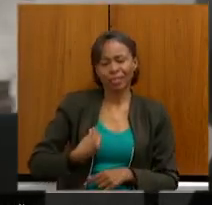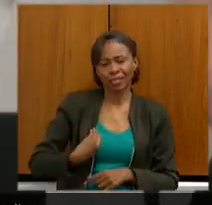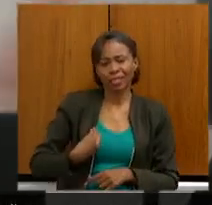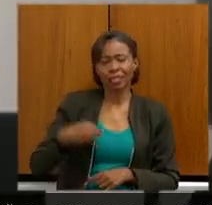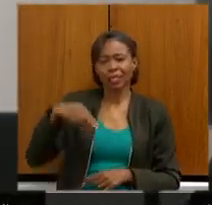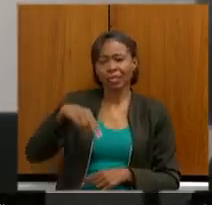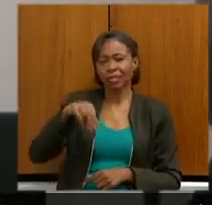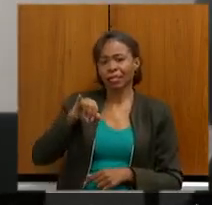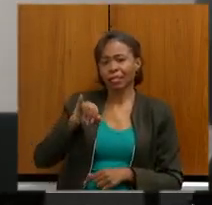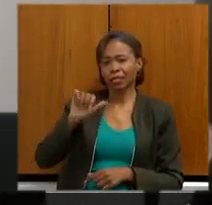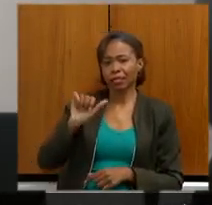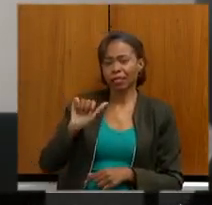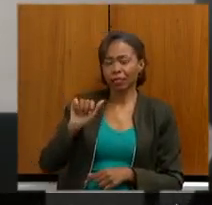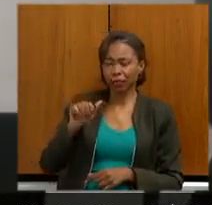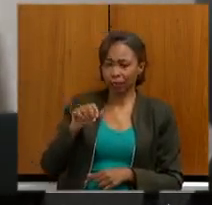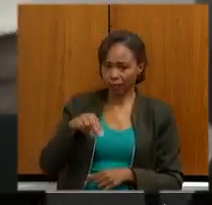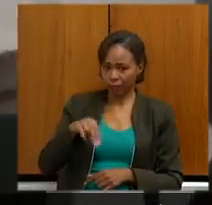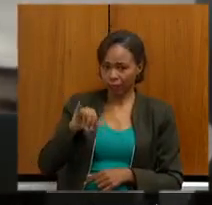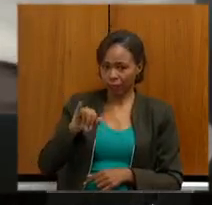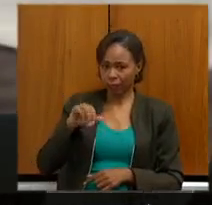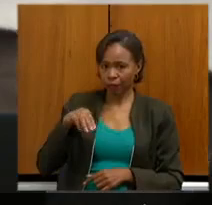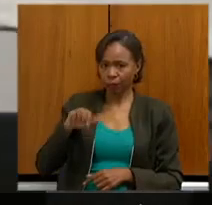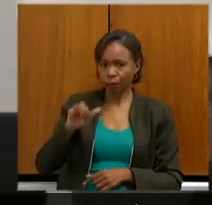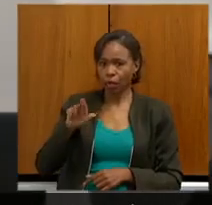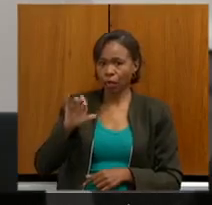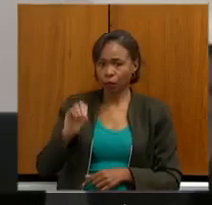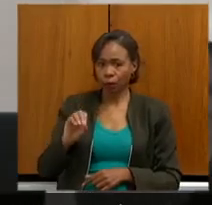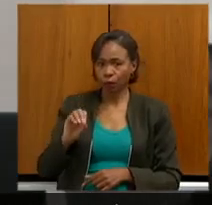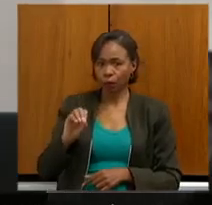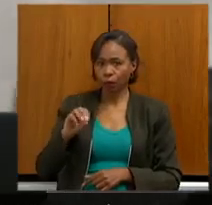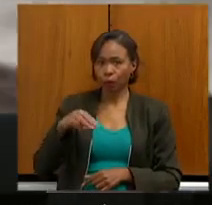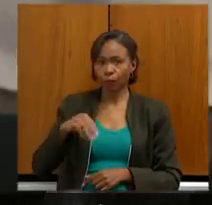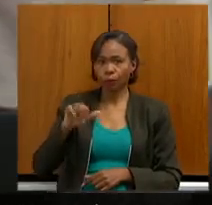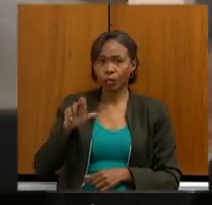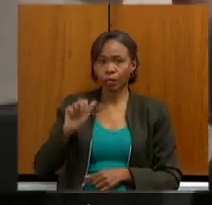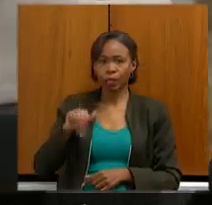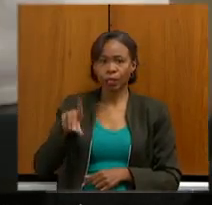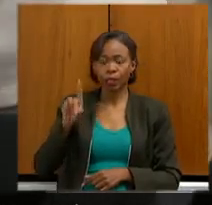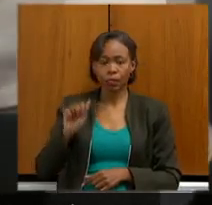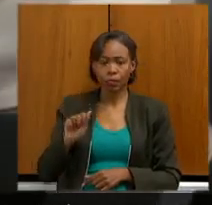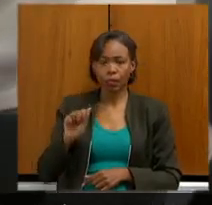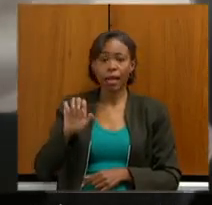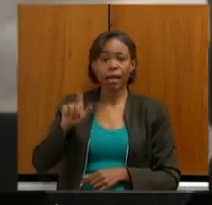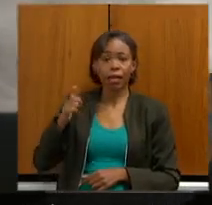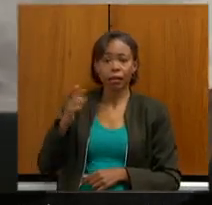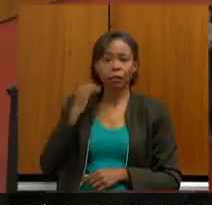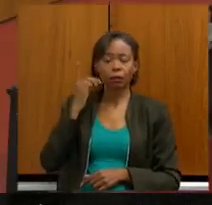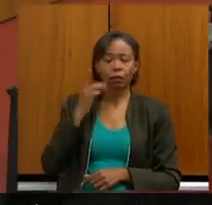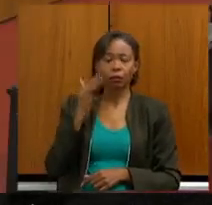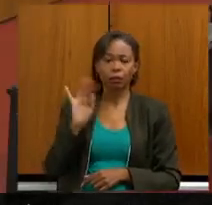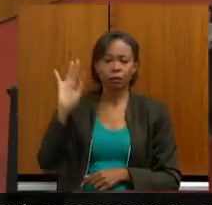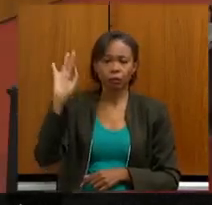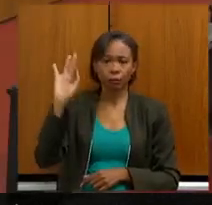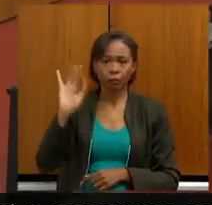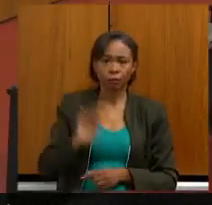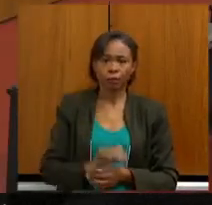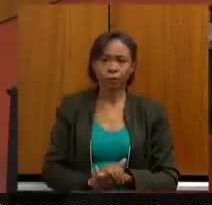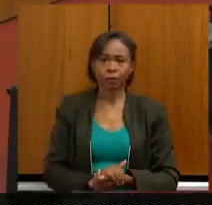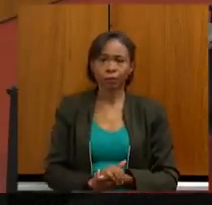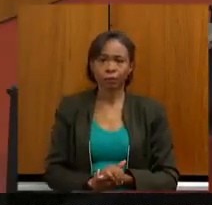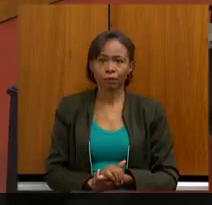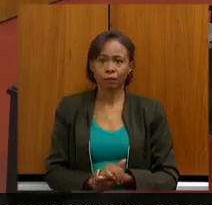nilmário Miranda e ex-deputado Federal e cabe que ainda tá o chamado